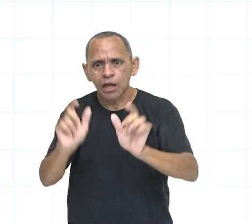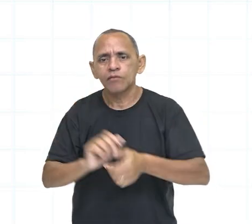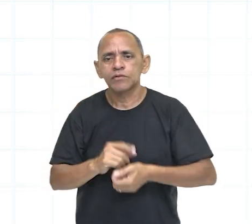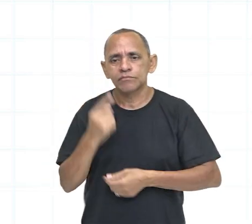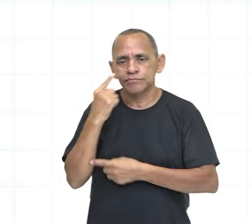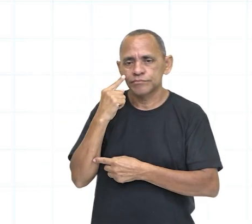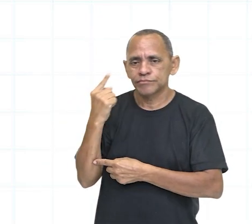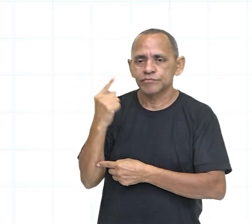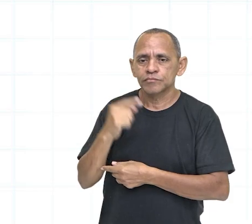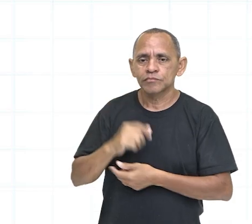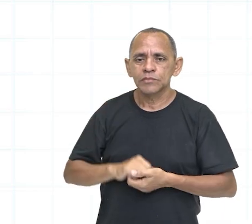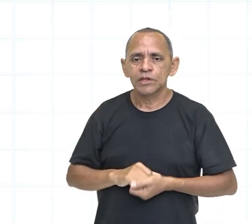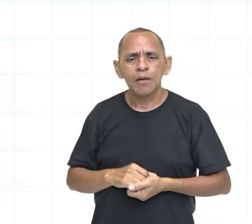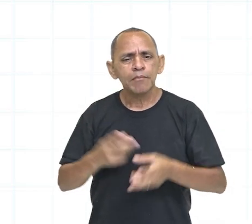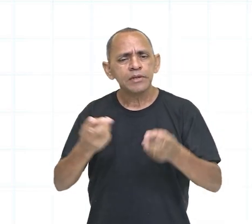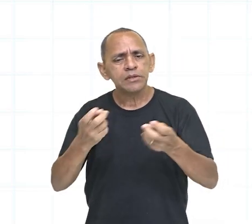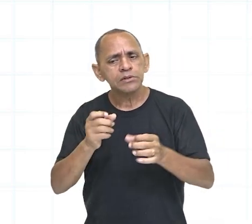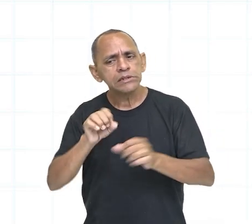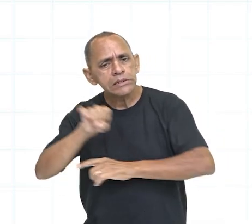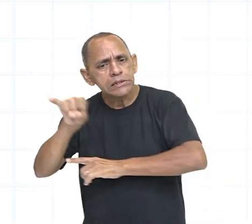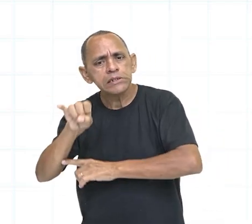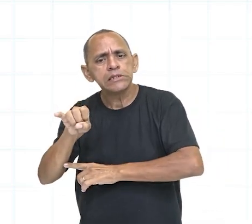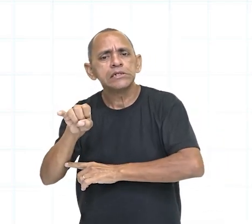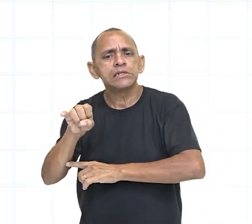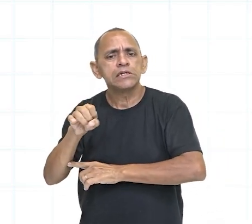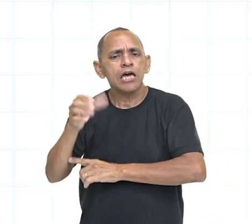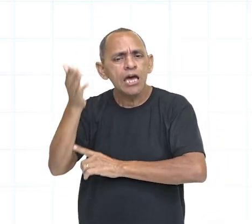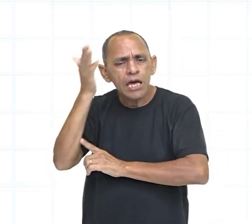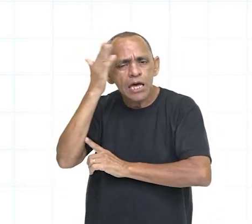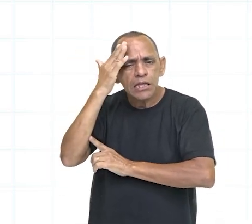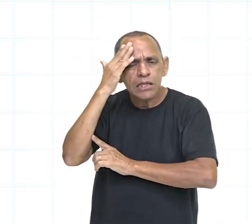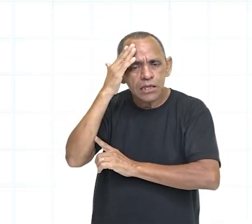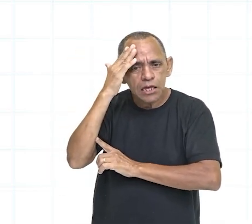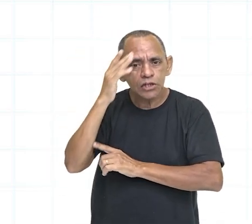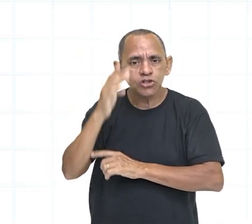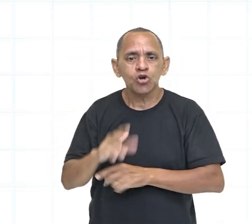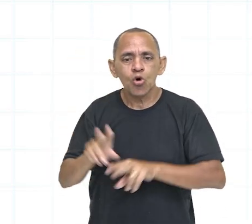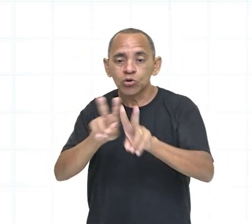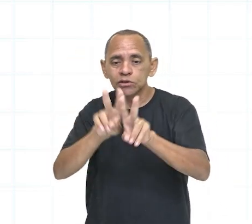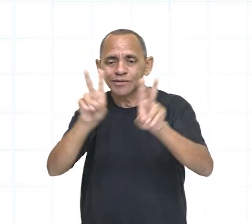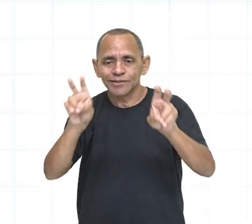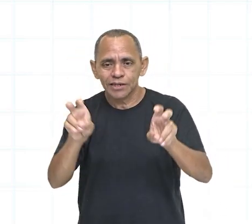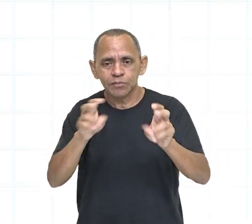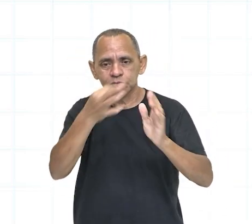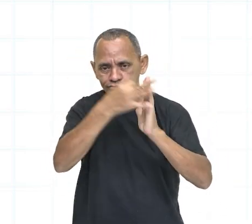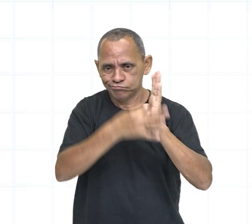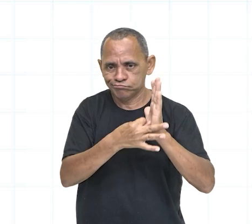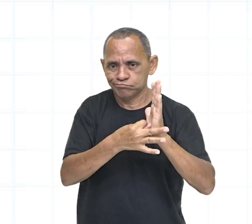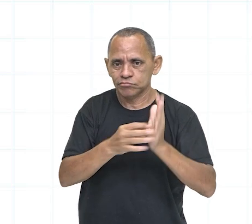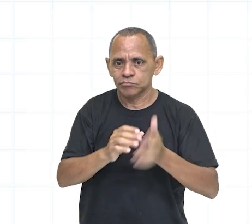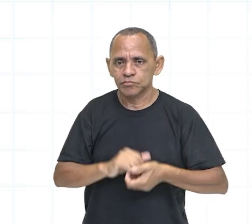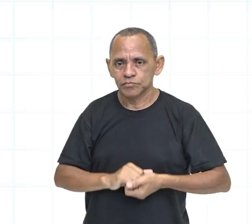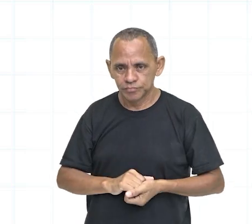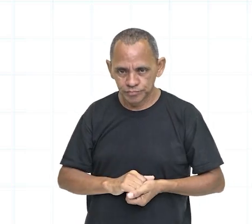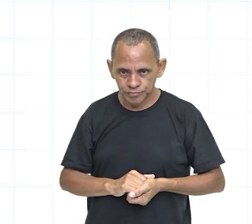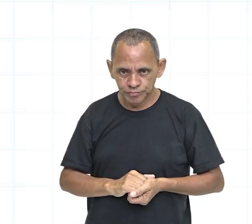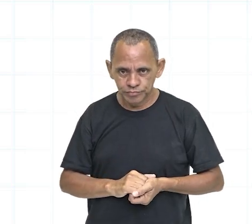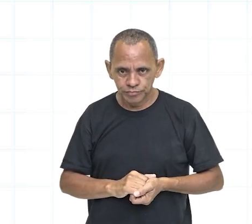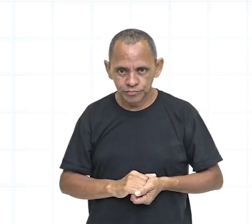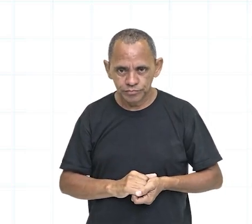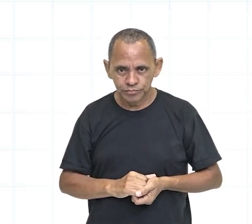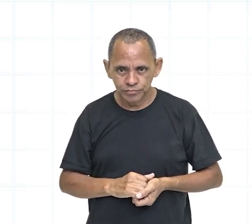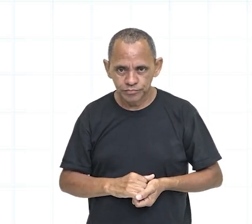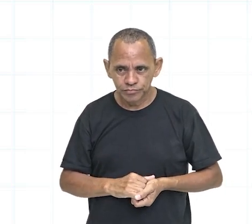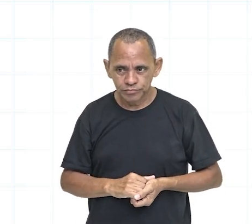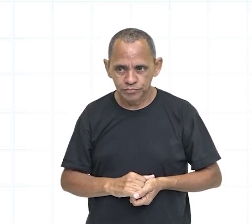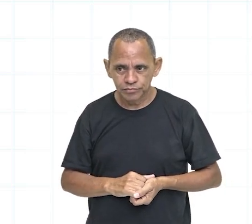se conseguem compreender do que esse texto está falando. Então, vamos lá. Então, Americas. In the Americas,